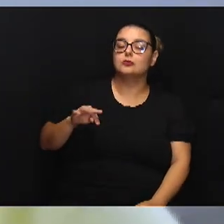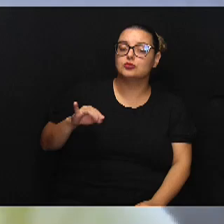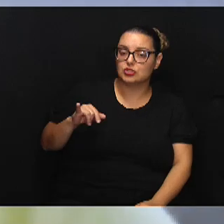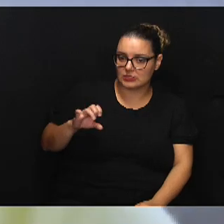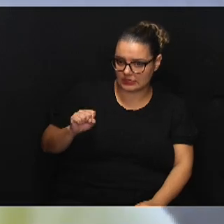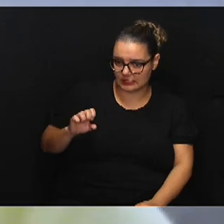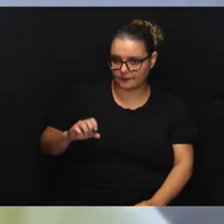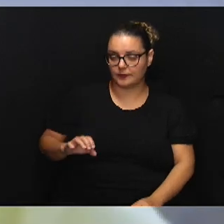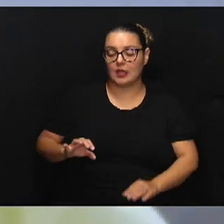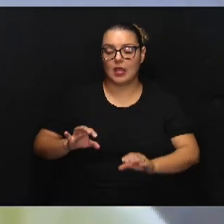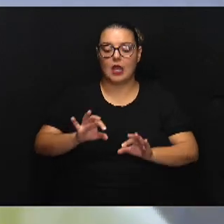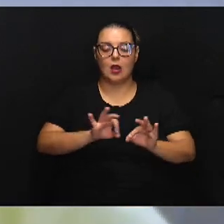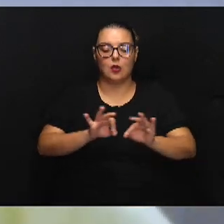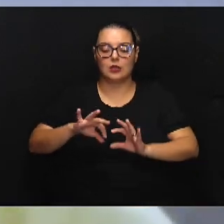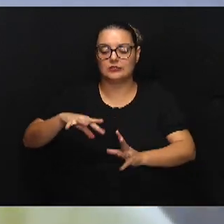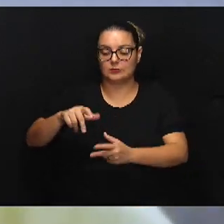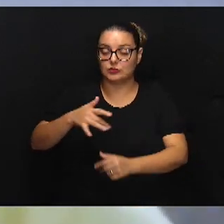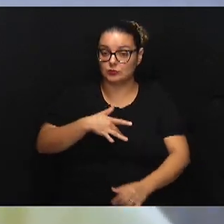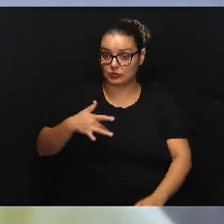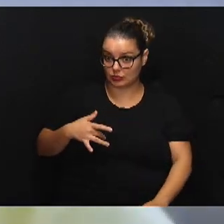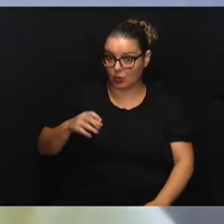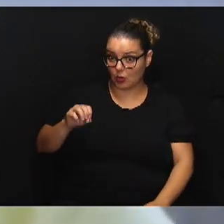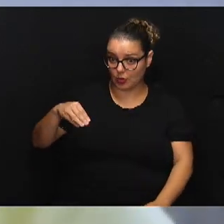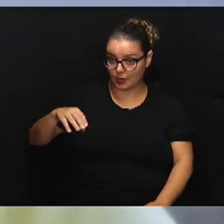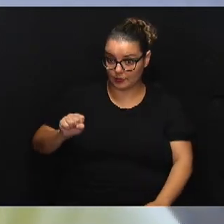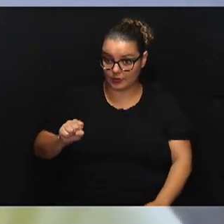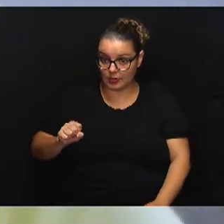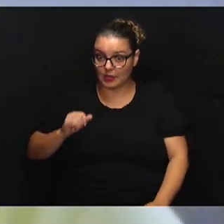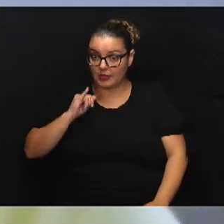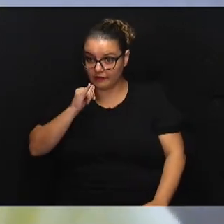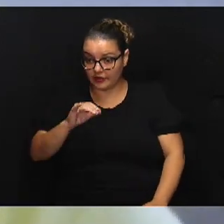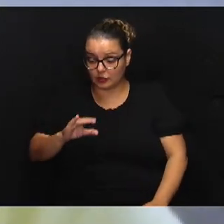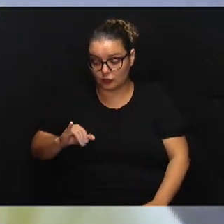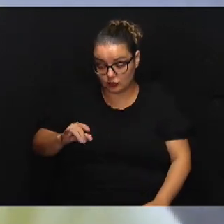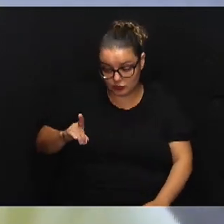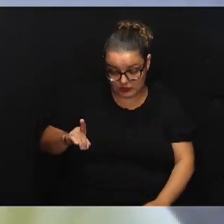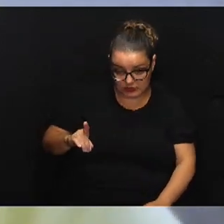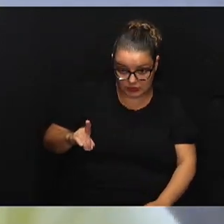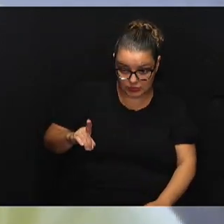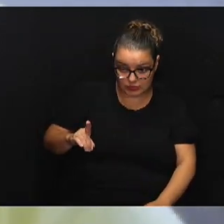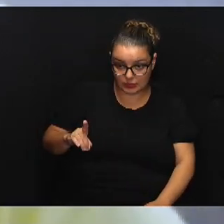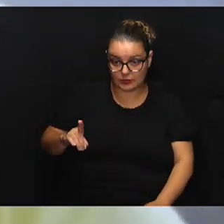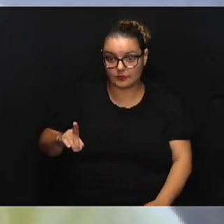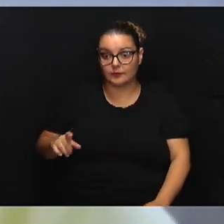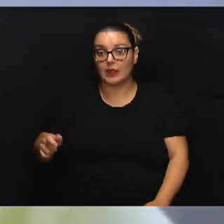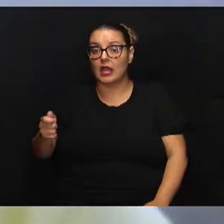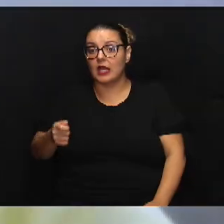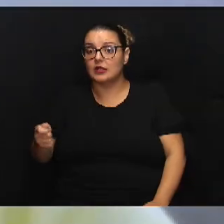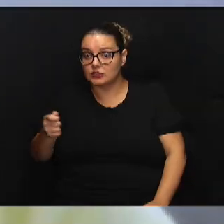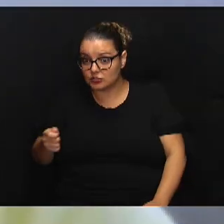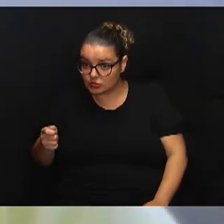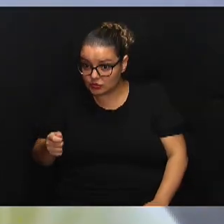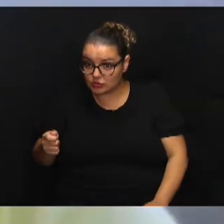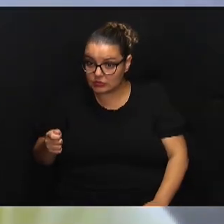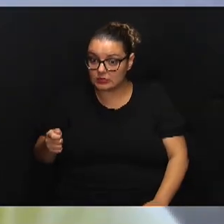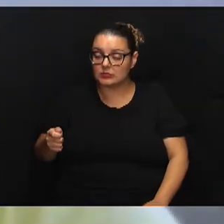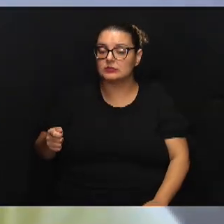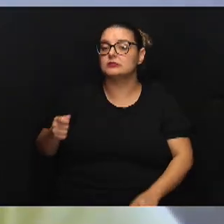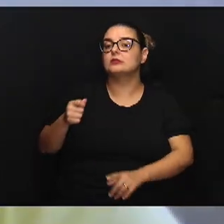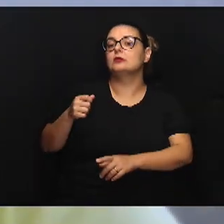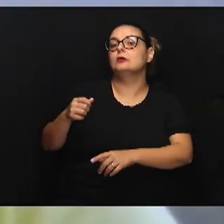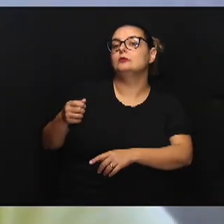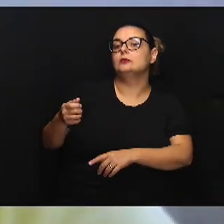Organização Mundial da Saúde fala através do seu CID, a Associação Americana de Psiquiatria